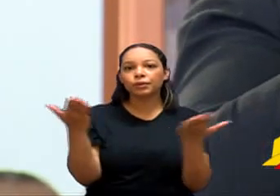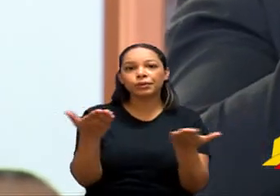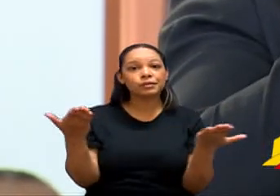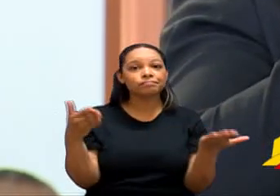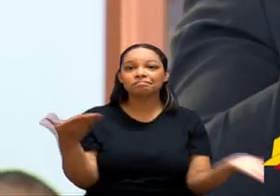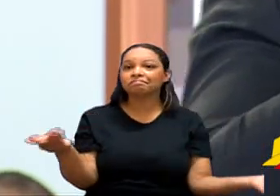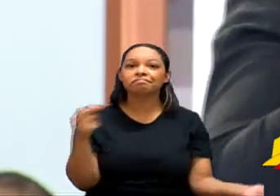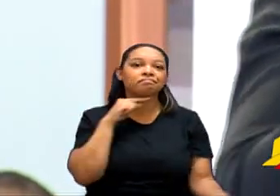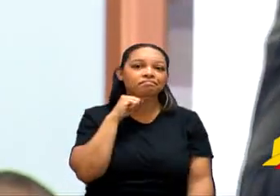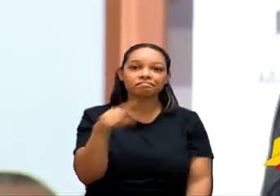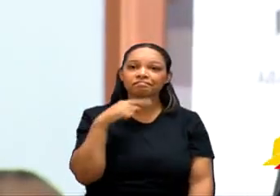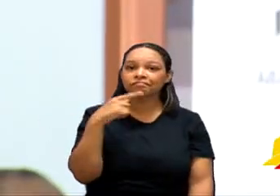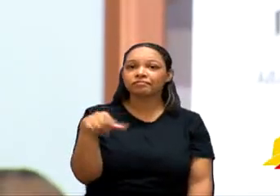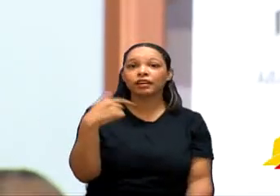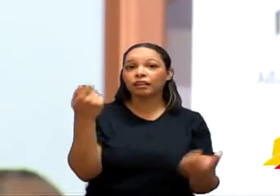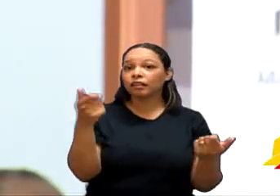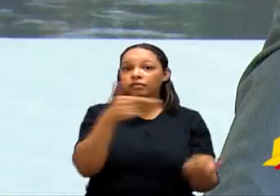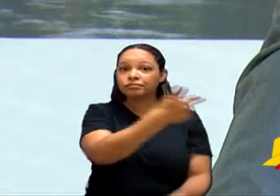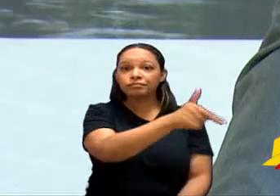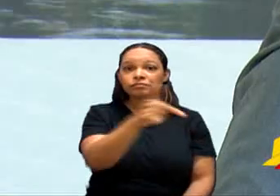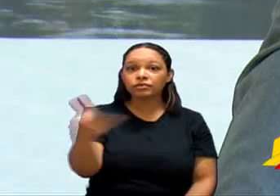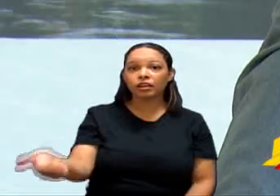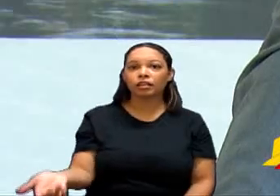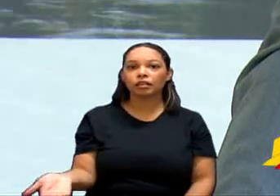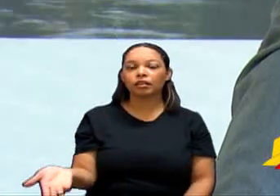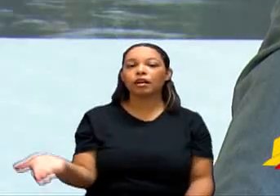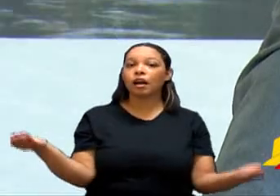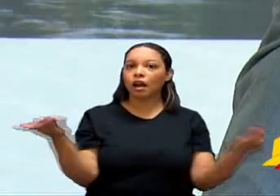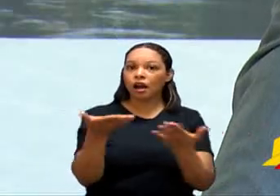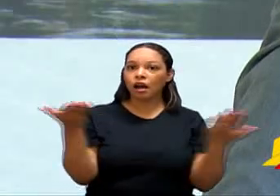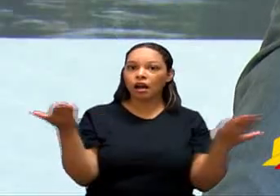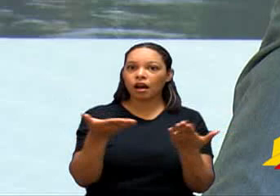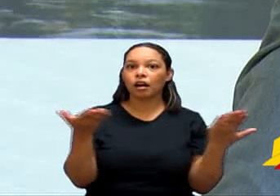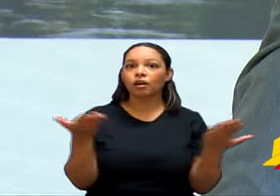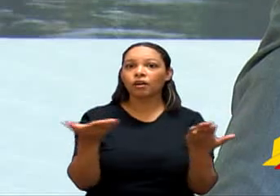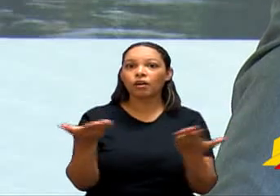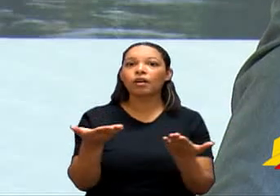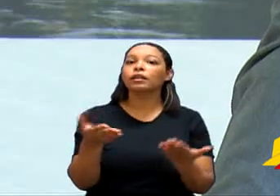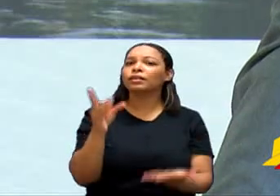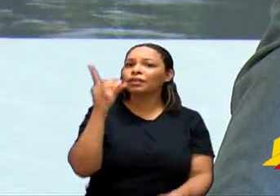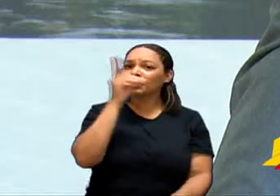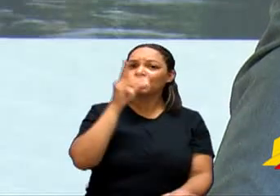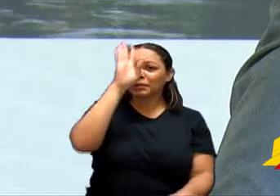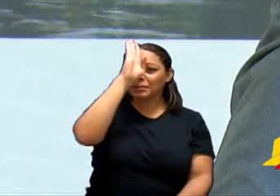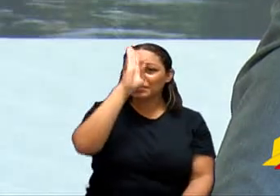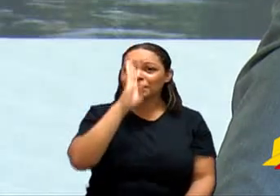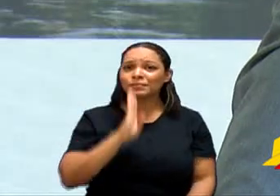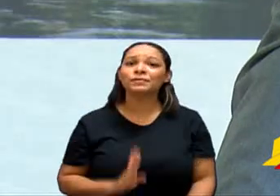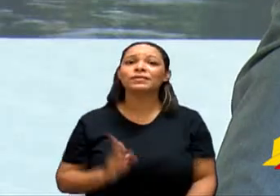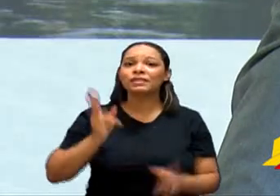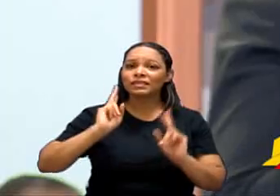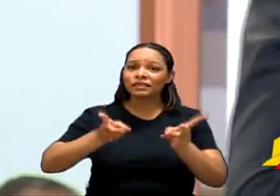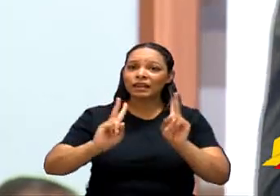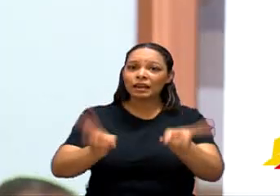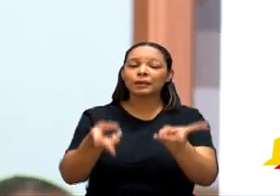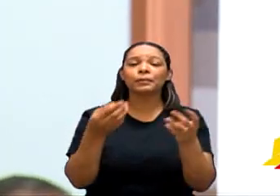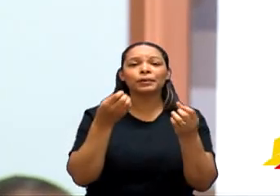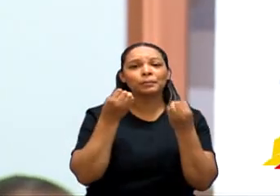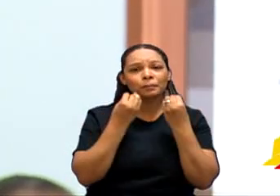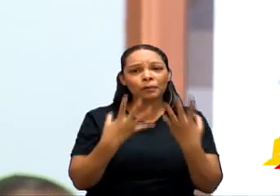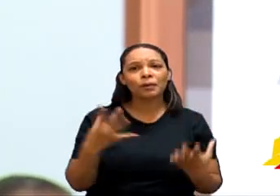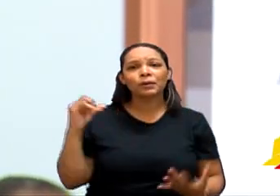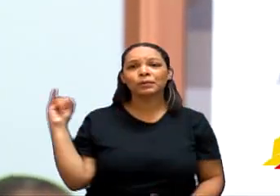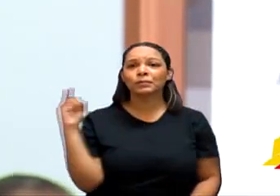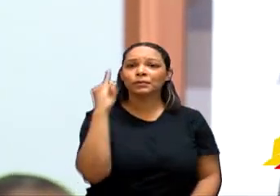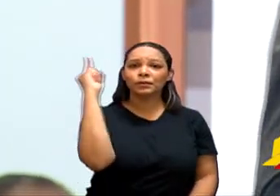essa Nova, documentação, é uma João, a Feira da Barganha, todo domingo, uma potência. Agradeço, uma potência. Sabe, João, todos os feirantes